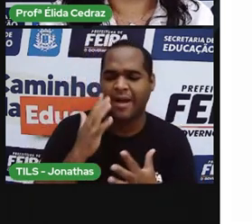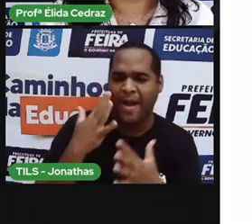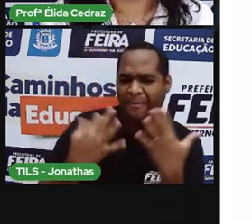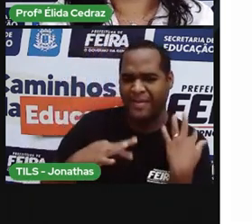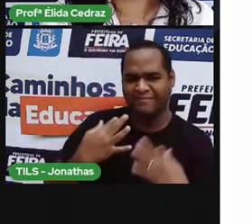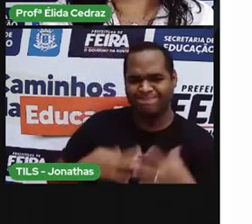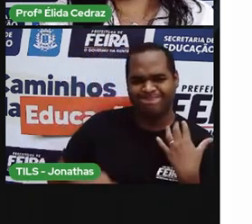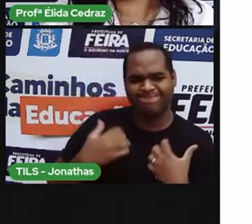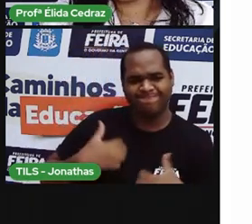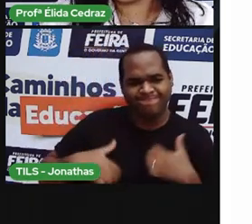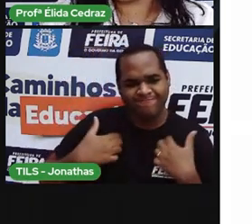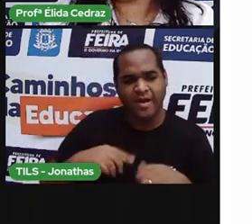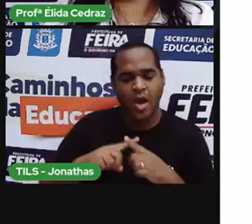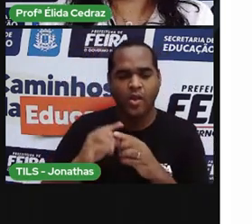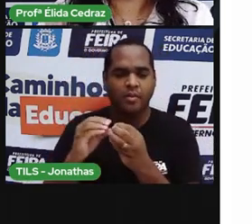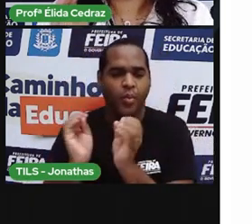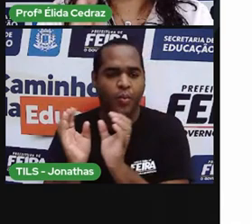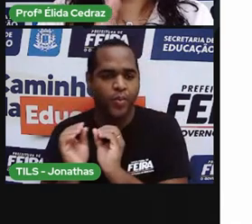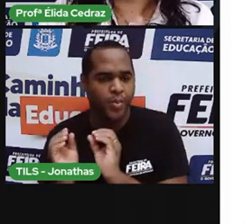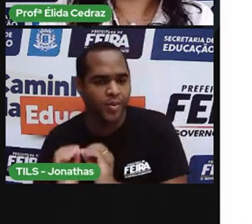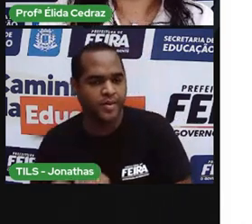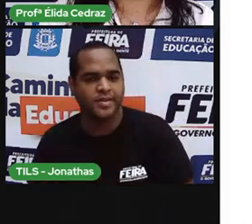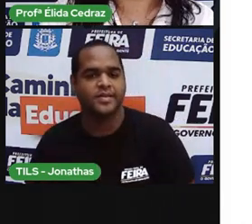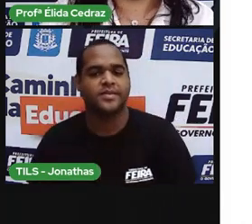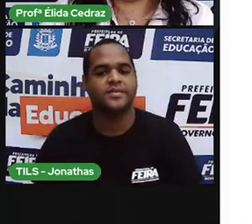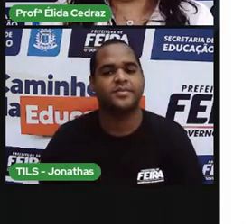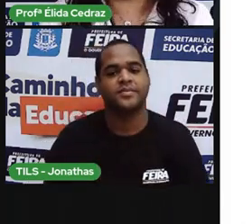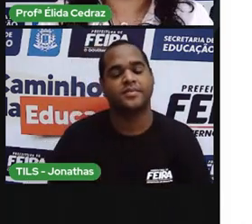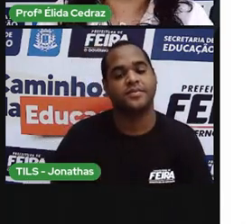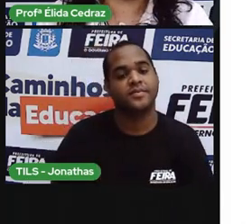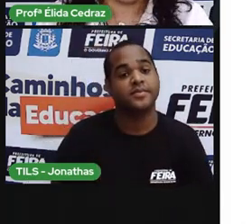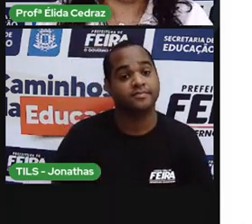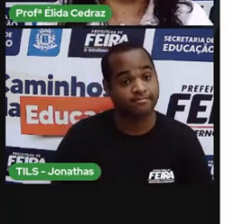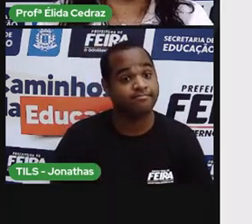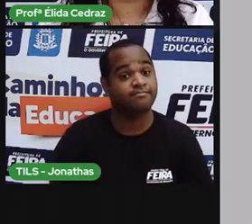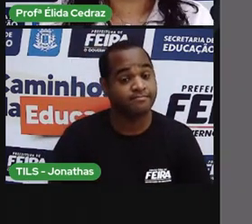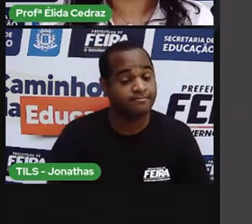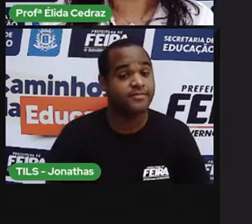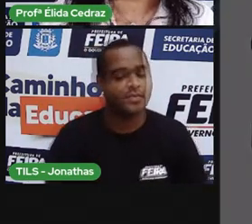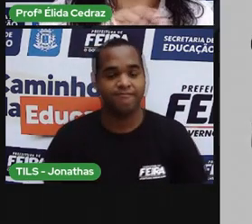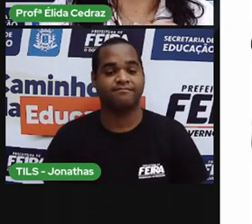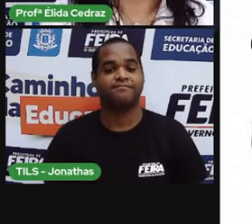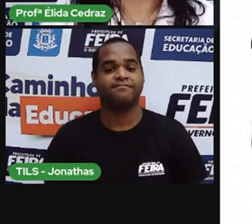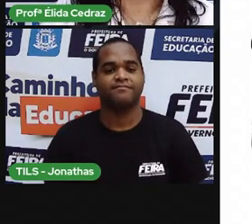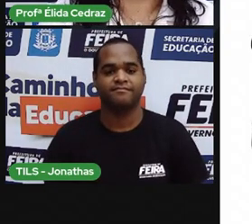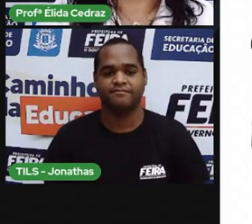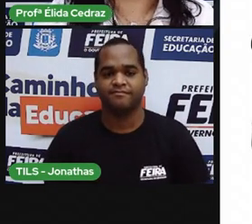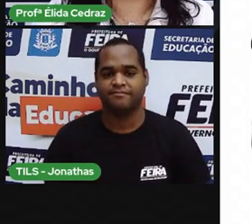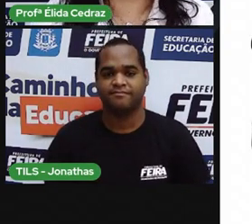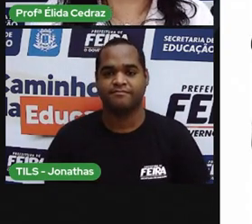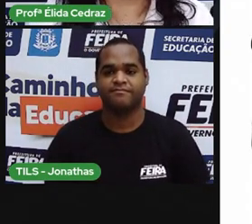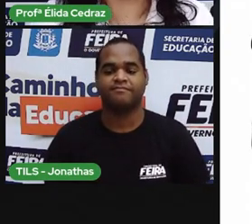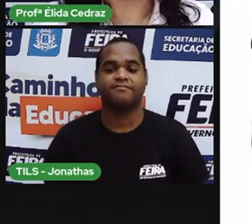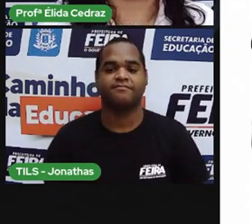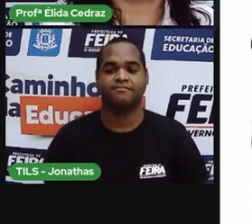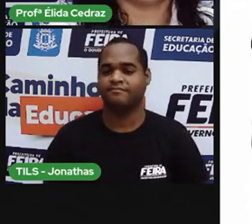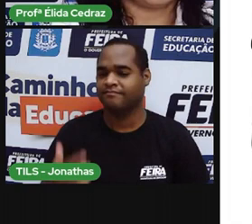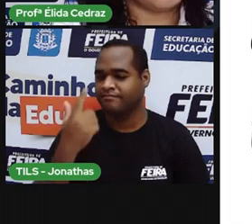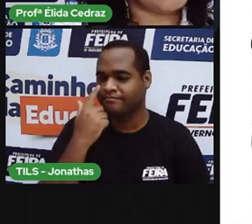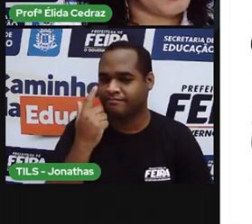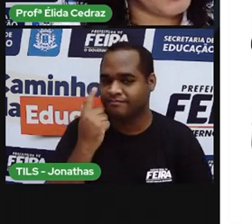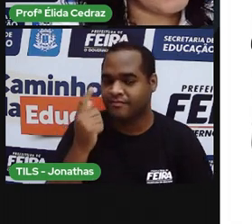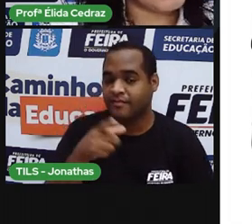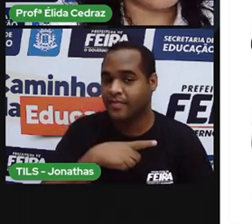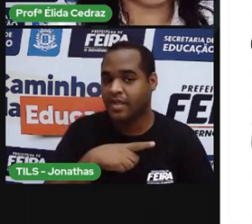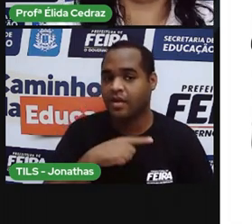a rosa despedaçada. Olha a importância do espaço. Aqui já está sem